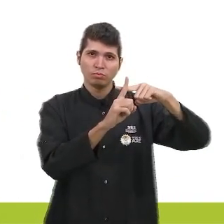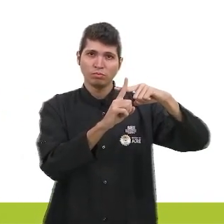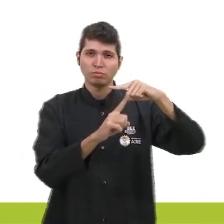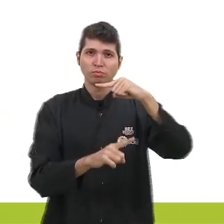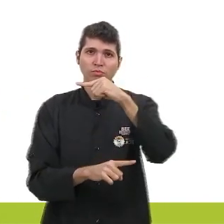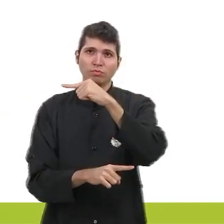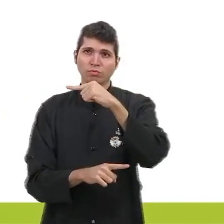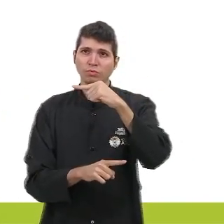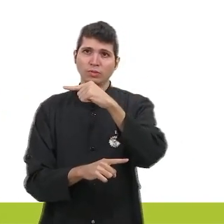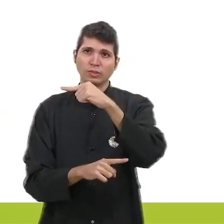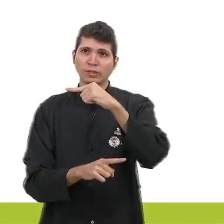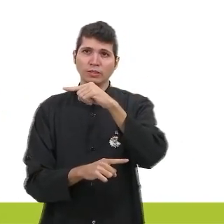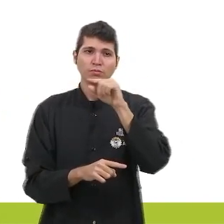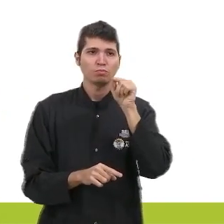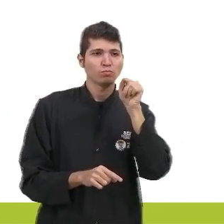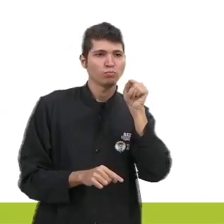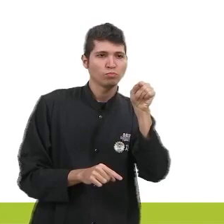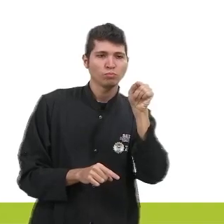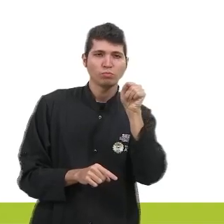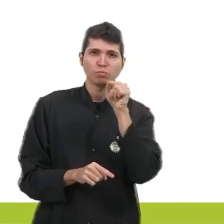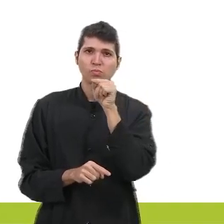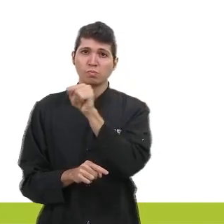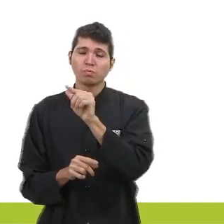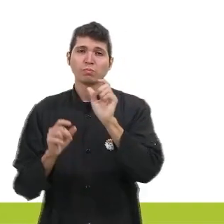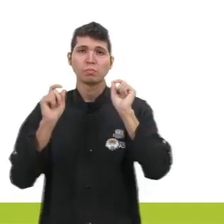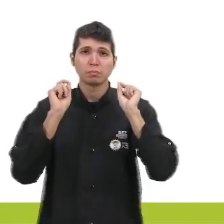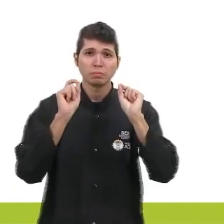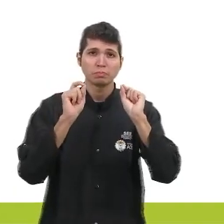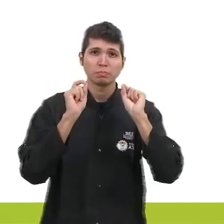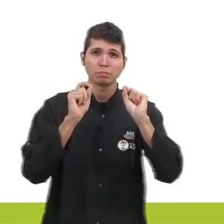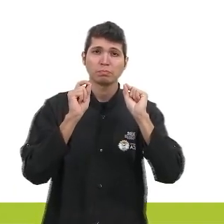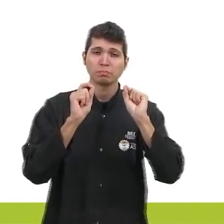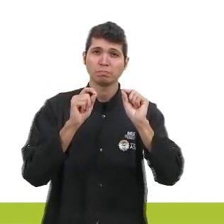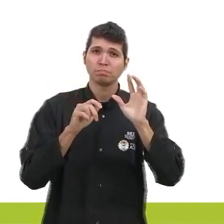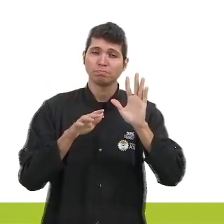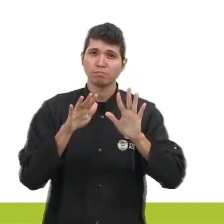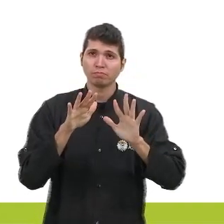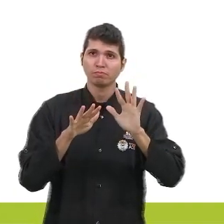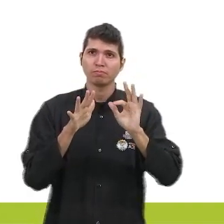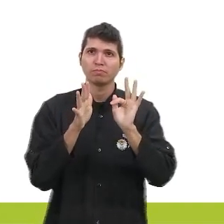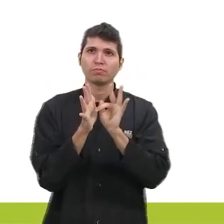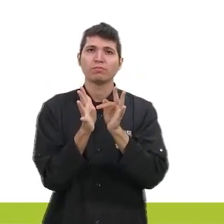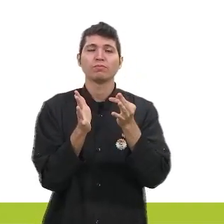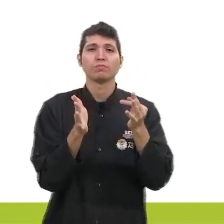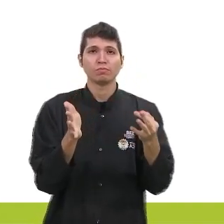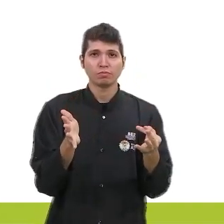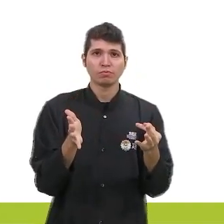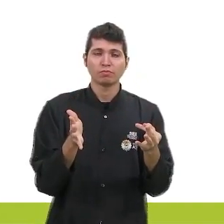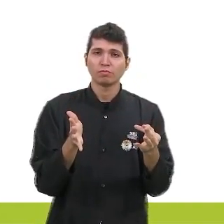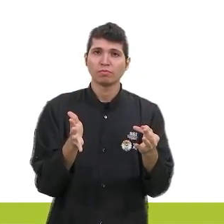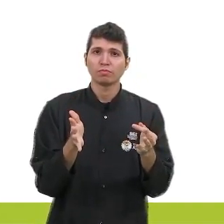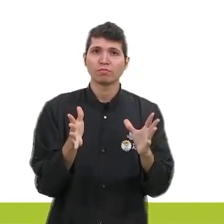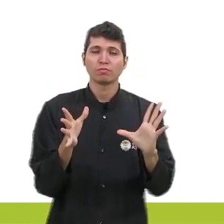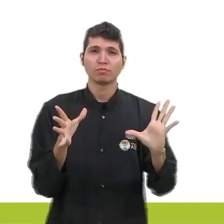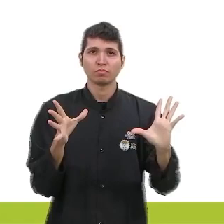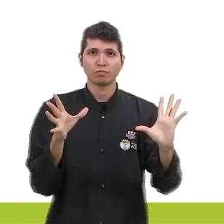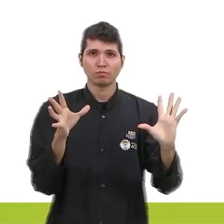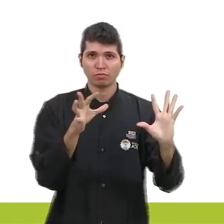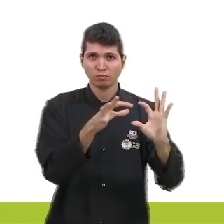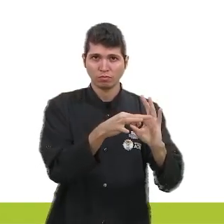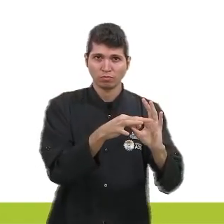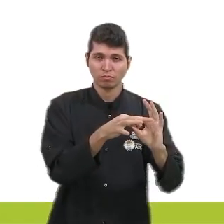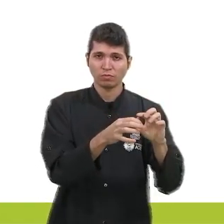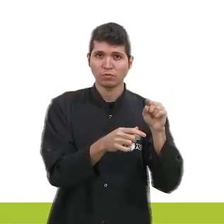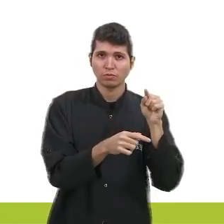pontos de máximo e pontos de mínimo? Dependendo do coeficiente de uma função do segundo grau, eles correspondem respectivamente aos seus pontos